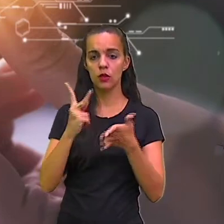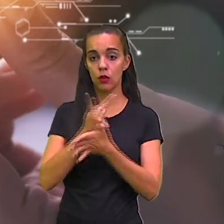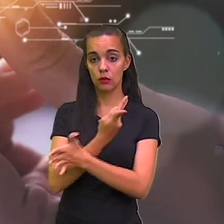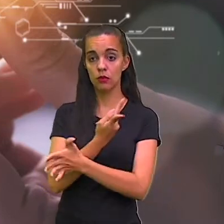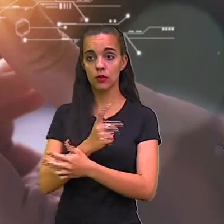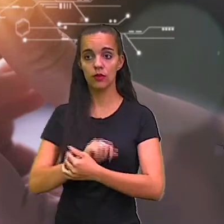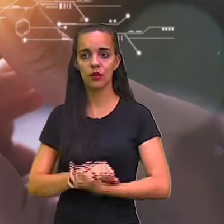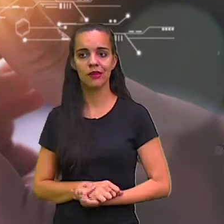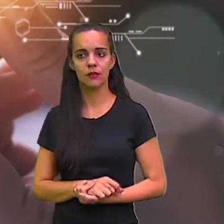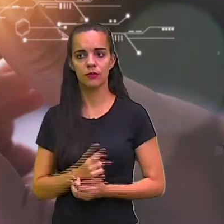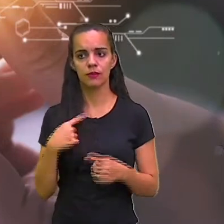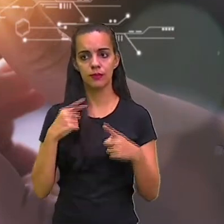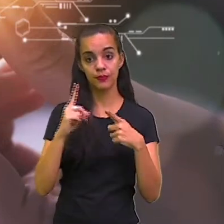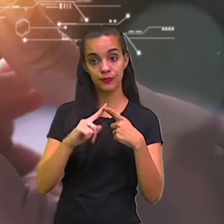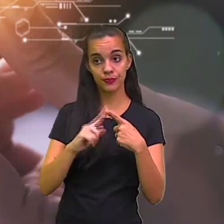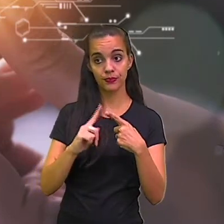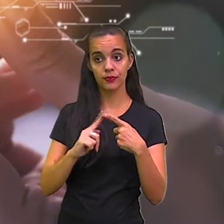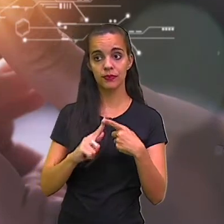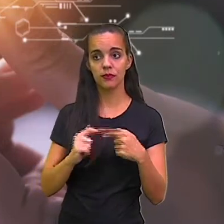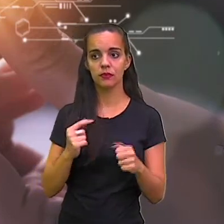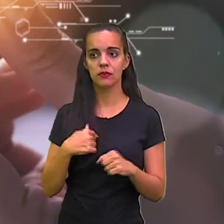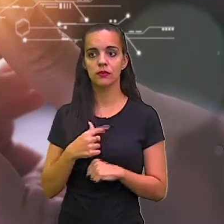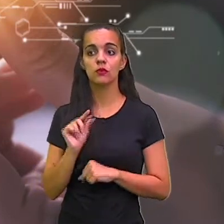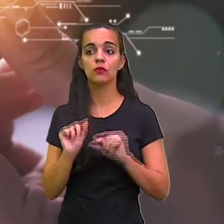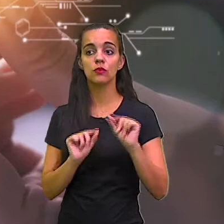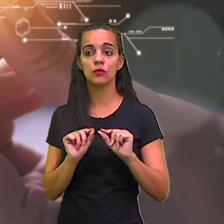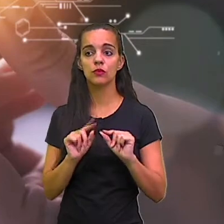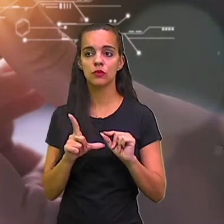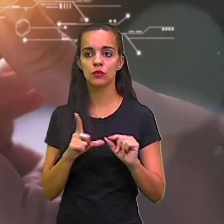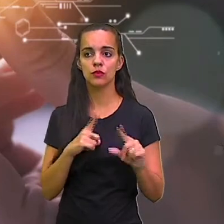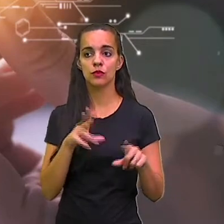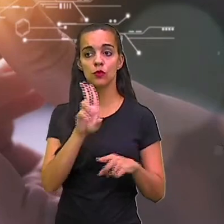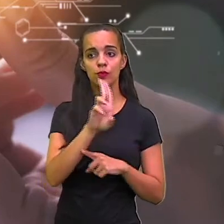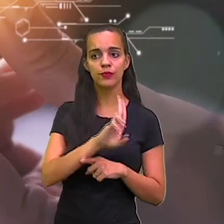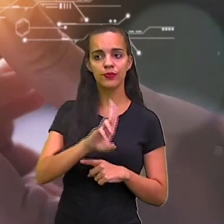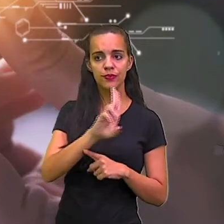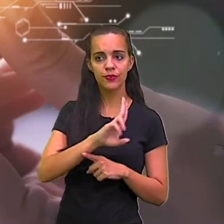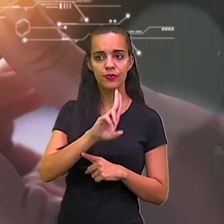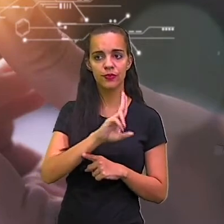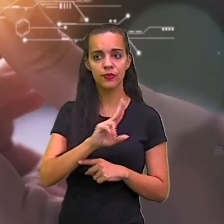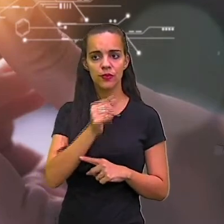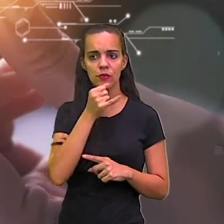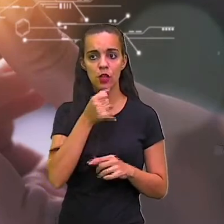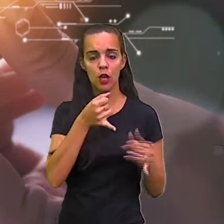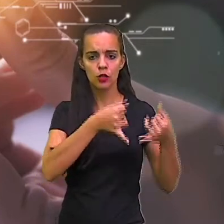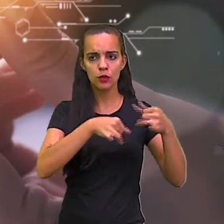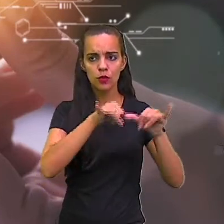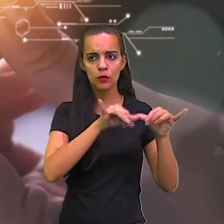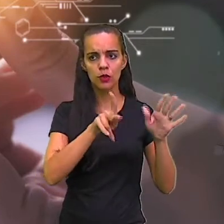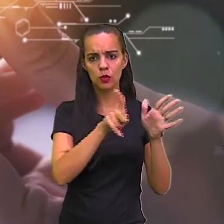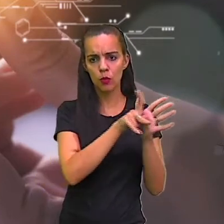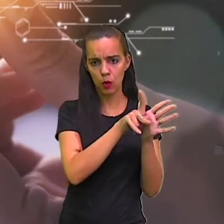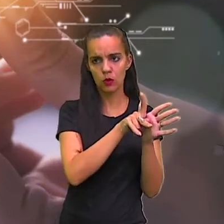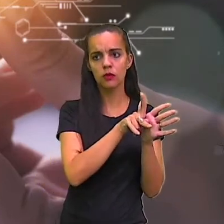acontece um deles é pelo uso de substâncias químicas